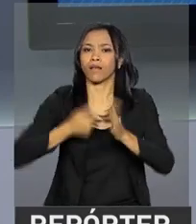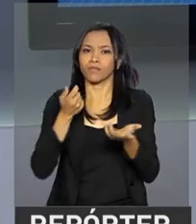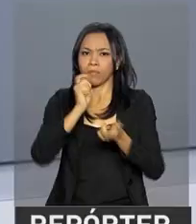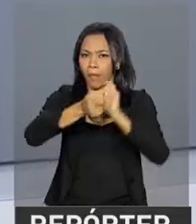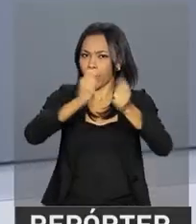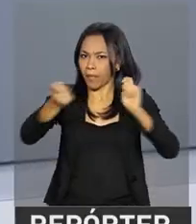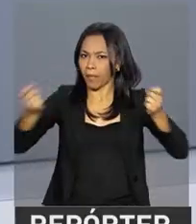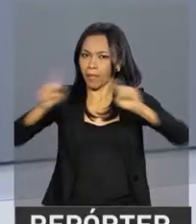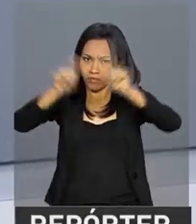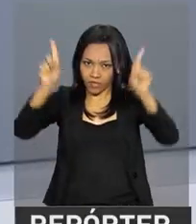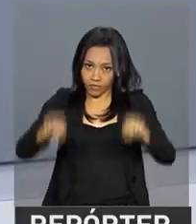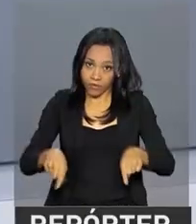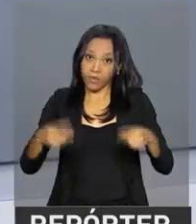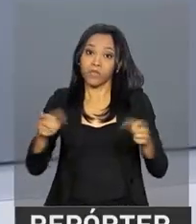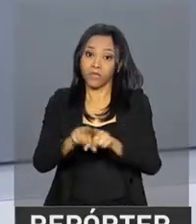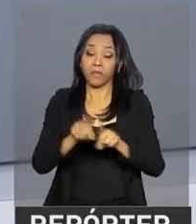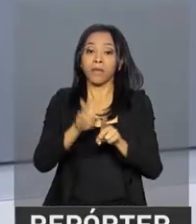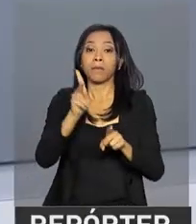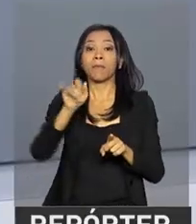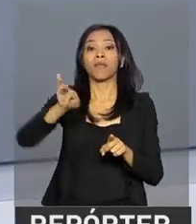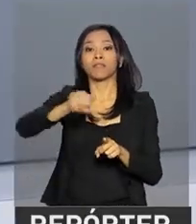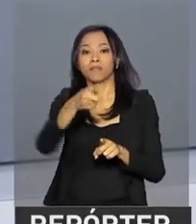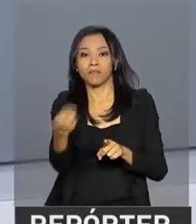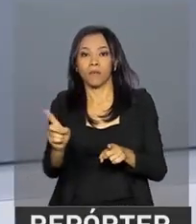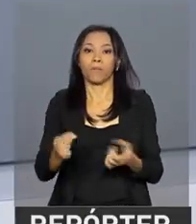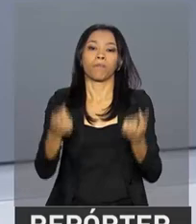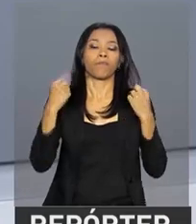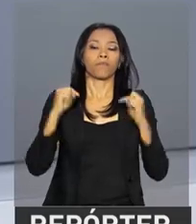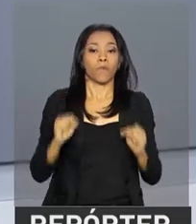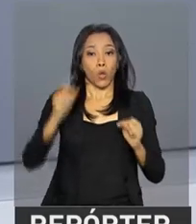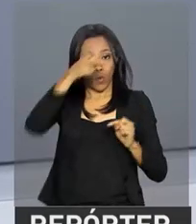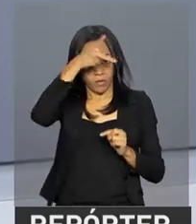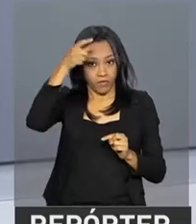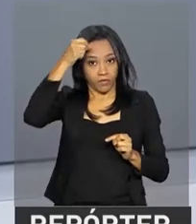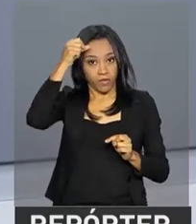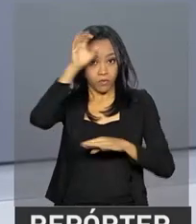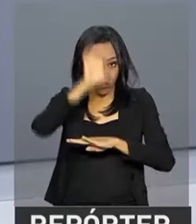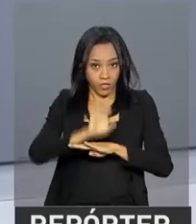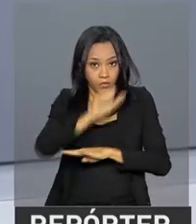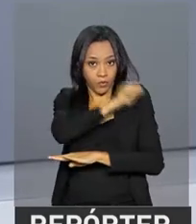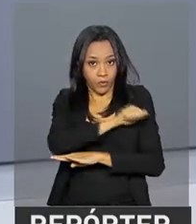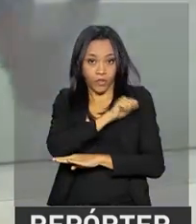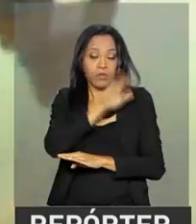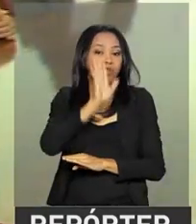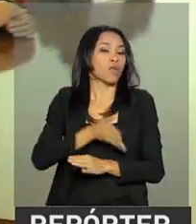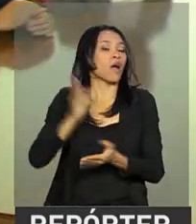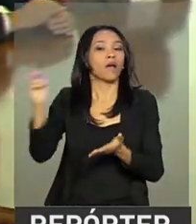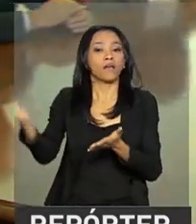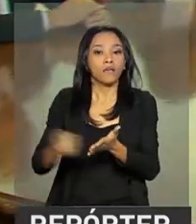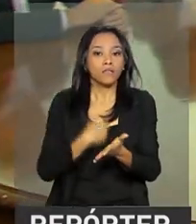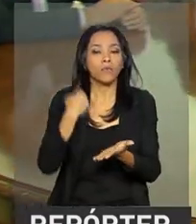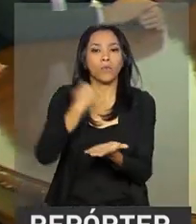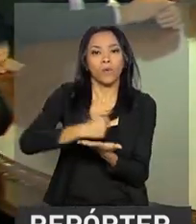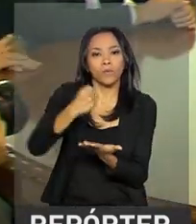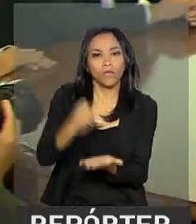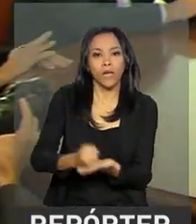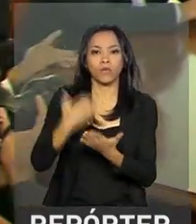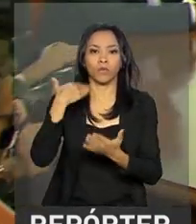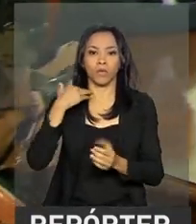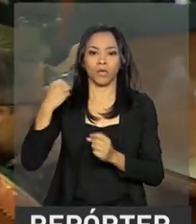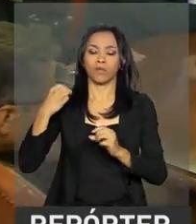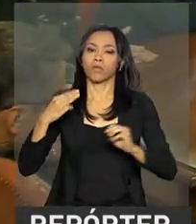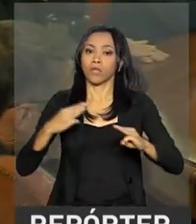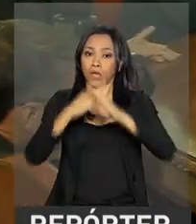pensionistas. Já o prefeito do Rio de Janeiro, Marcelo Crivella, assinou contrato com a Caixa Econômica Federal para um empréstimo